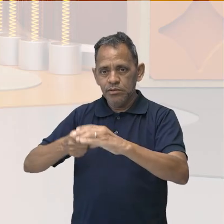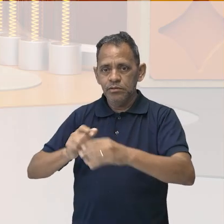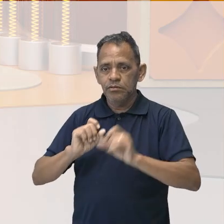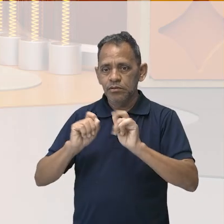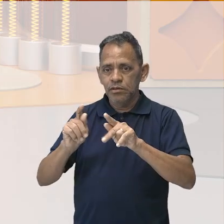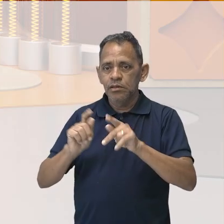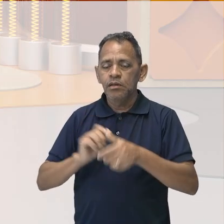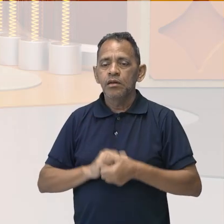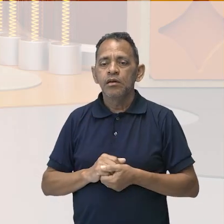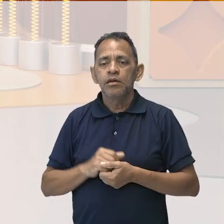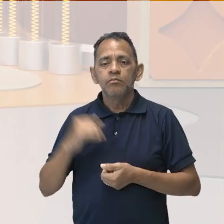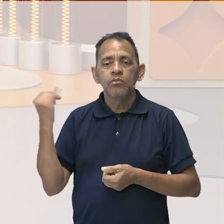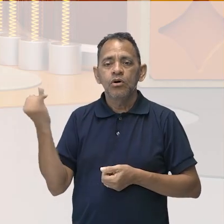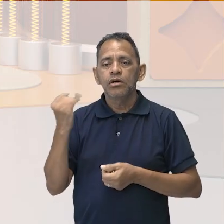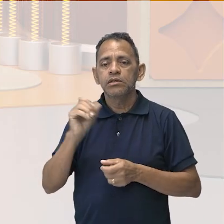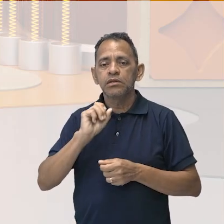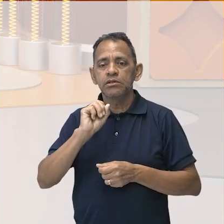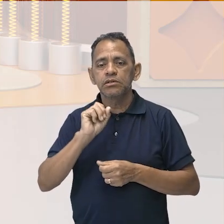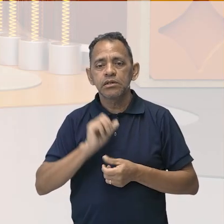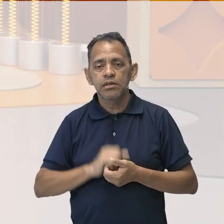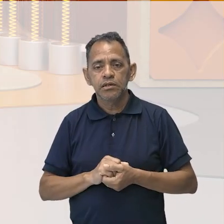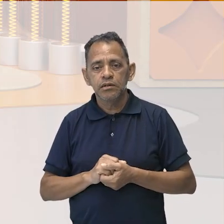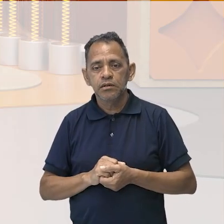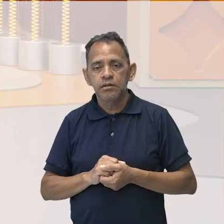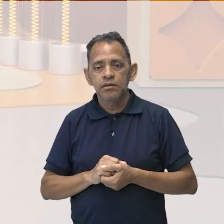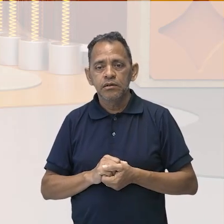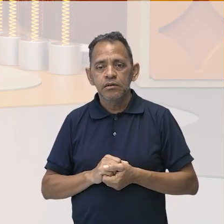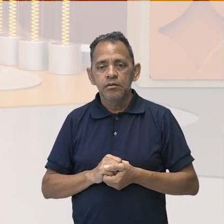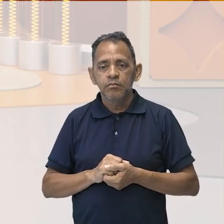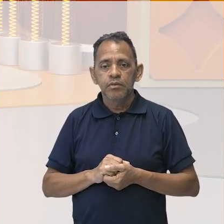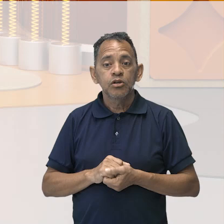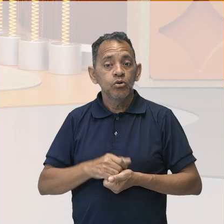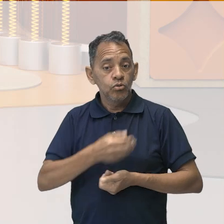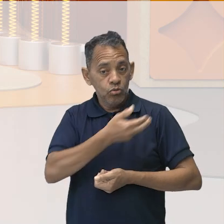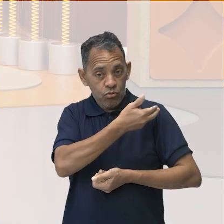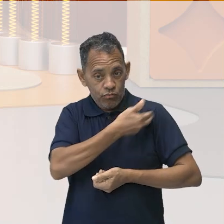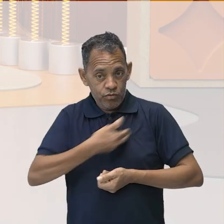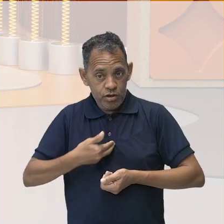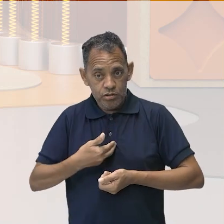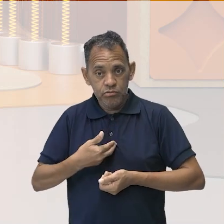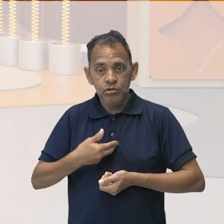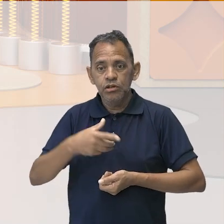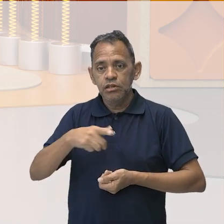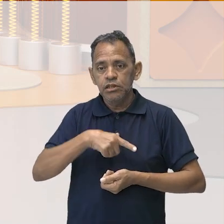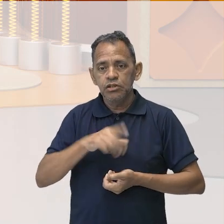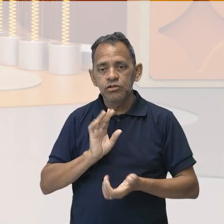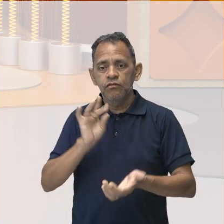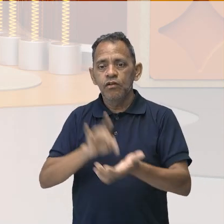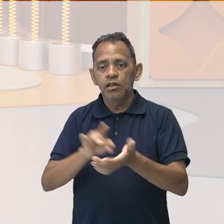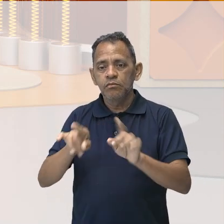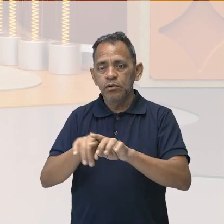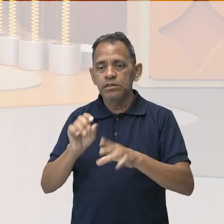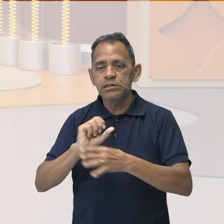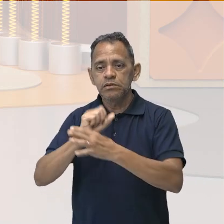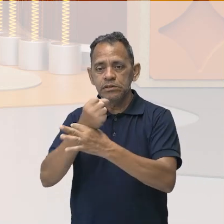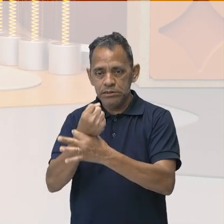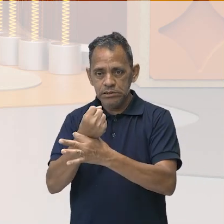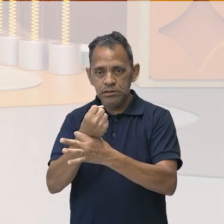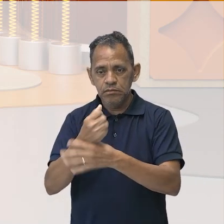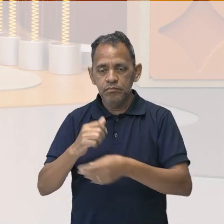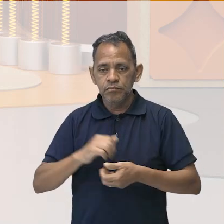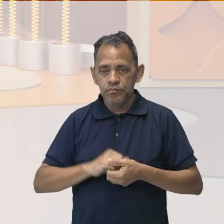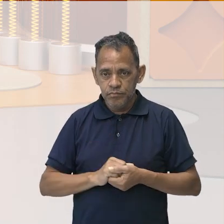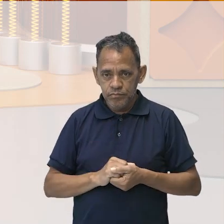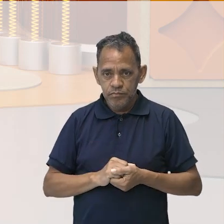vai ser fundamental para que o Estado ele acabe assegurando o quê? A